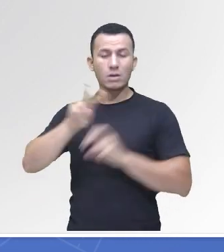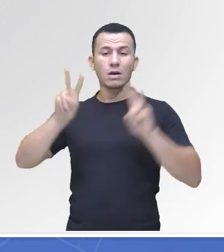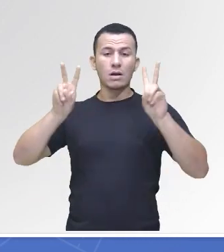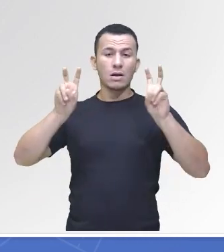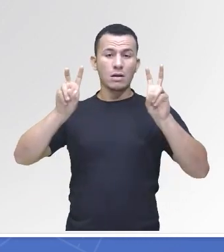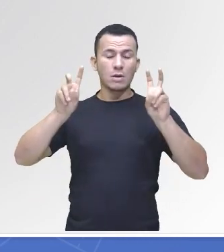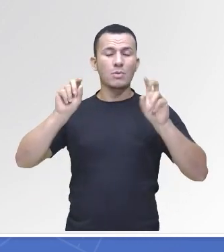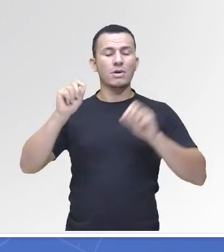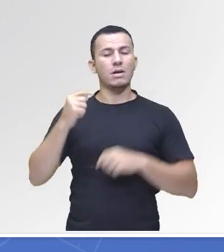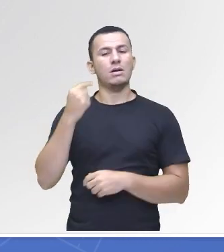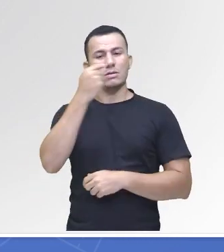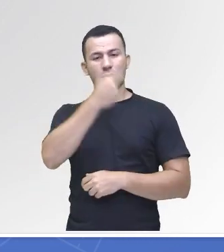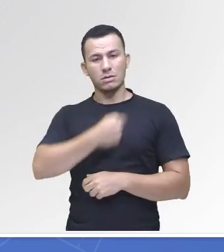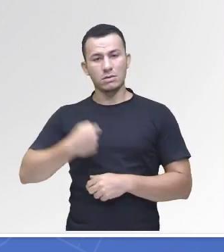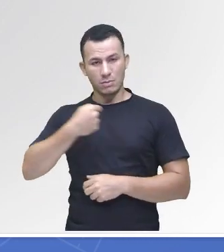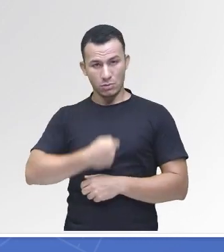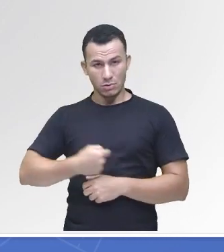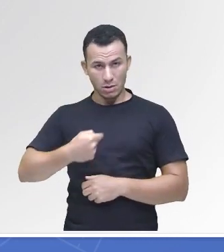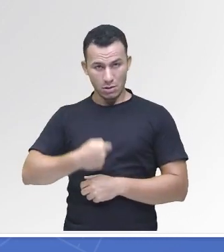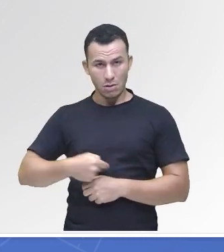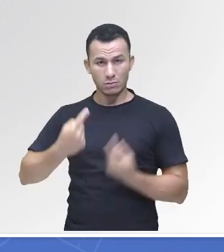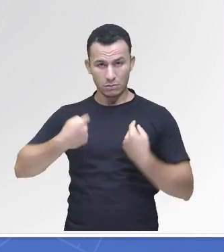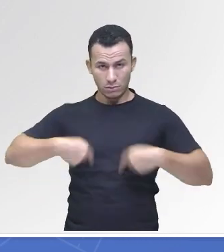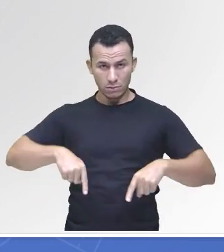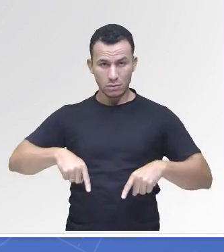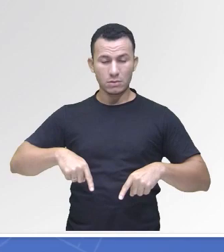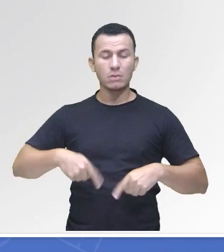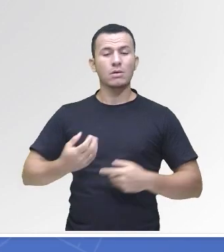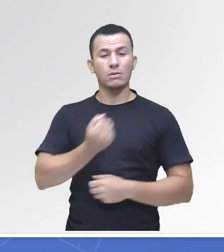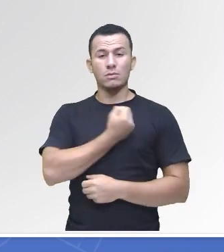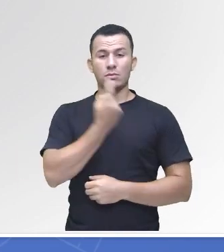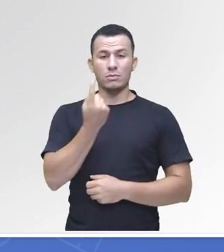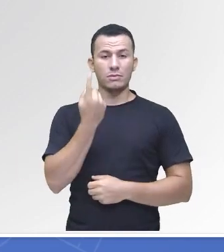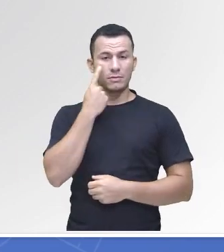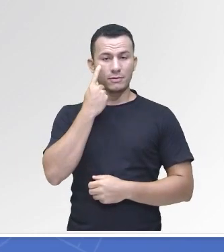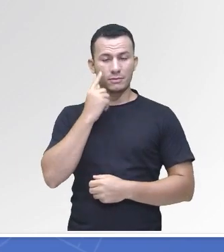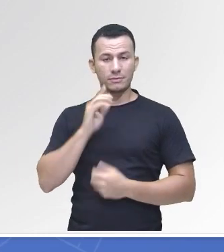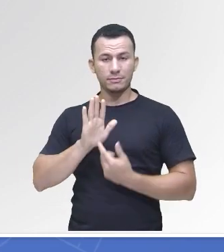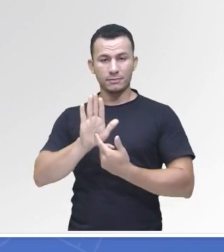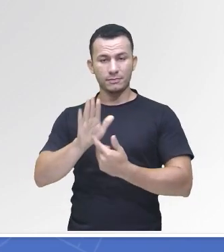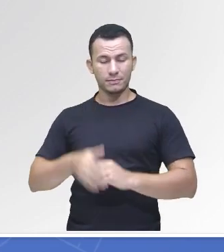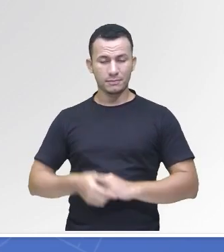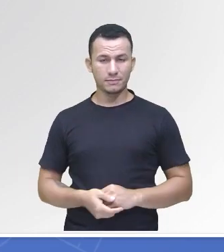sistema circulatório e aí a gente vai ficar com a nossa primeira questão.